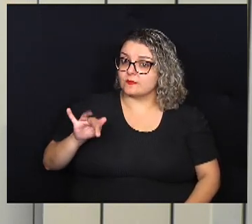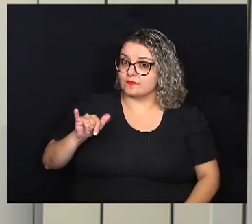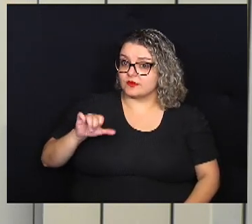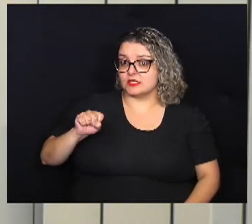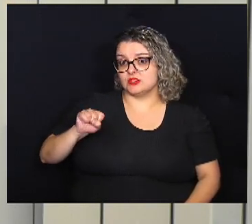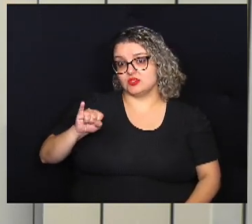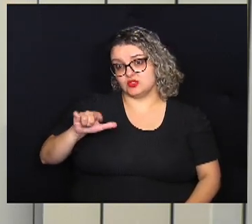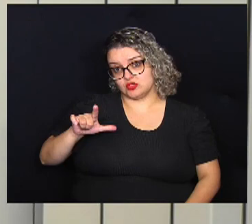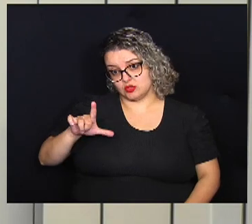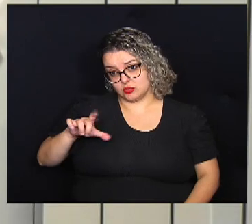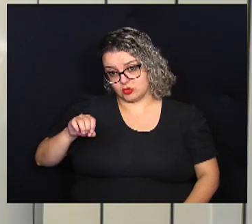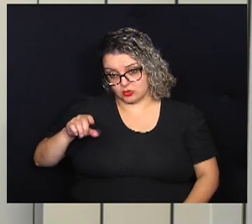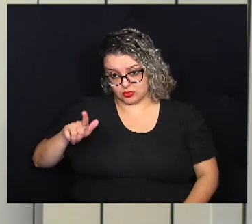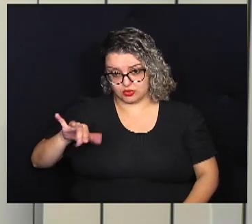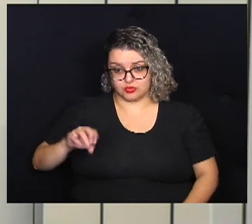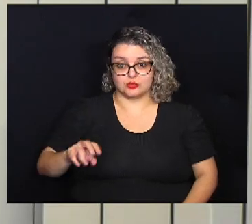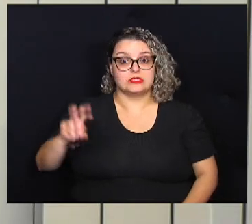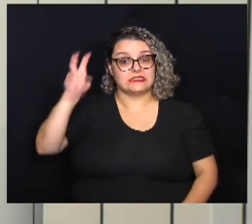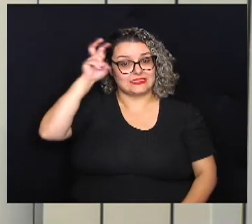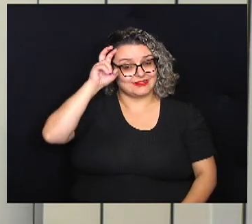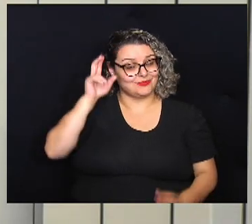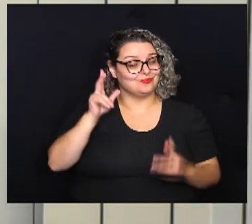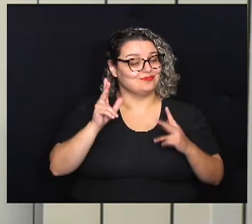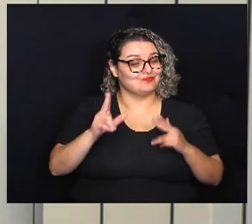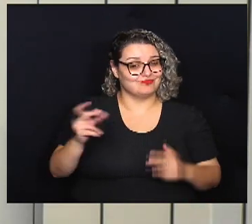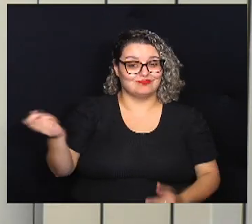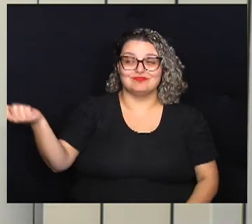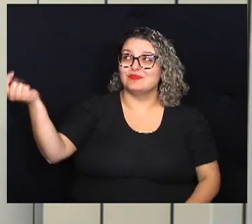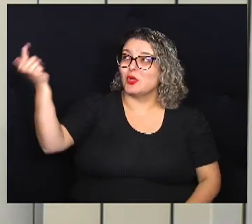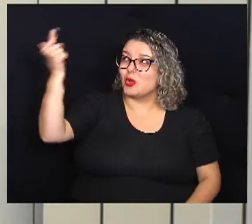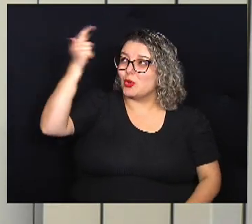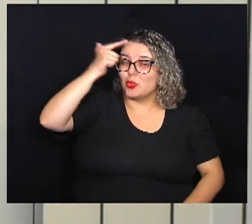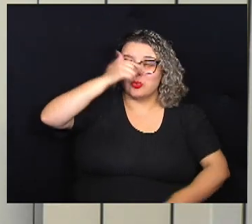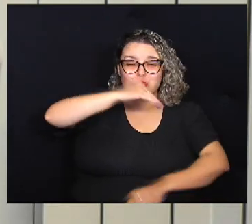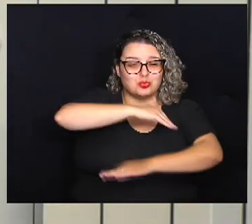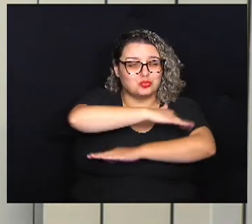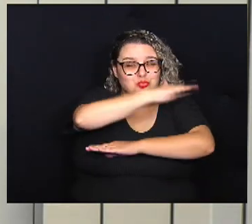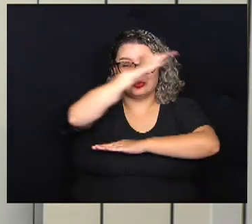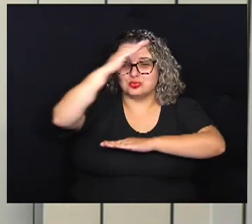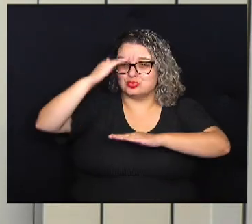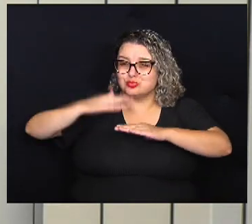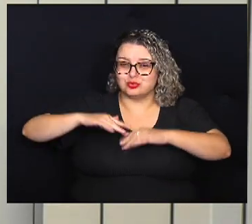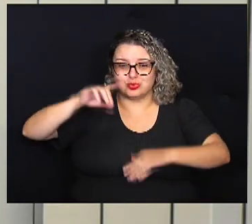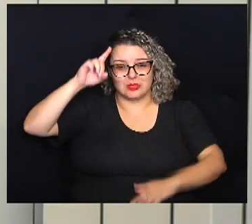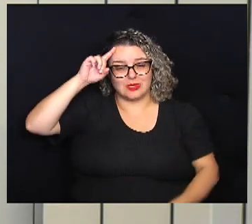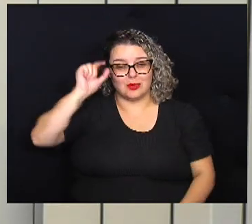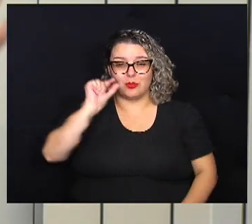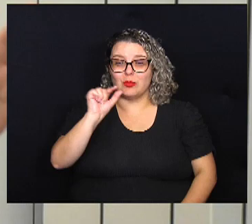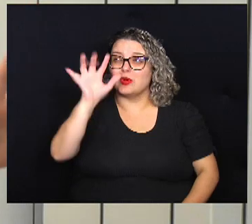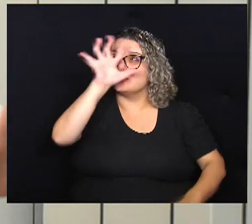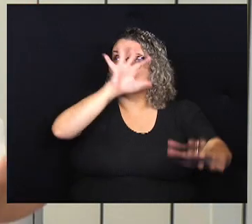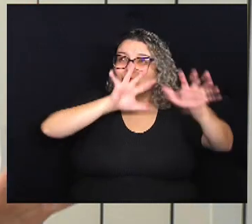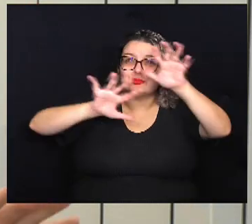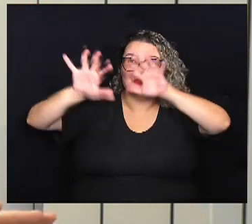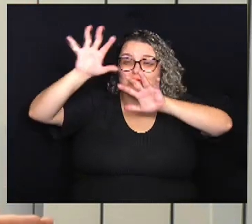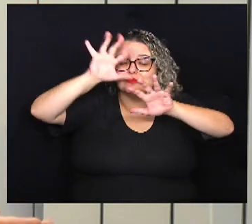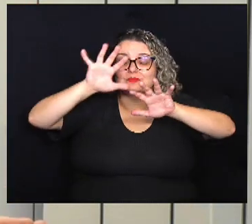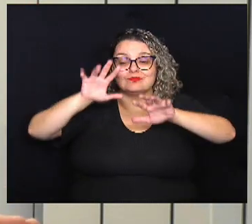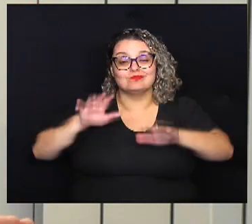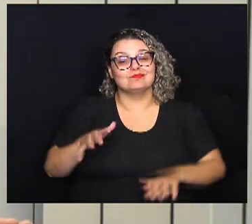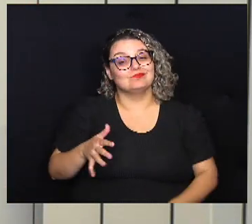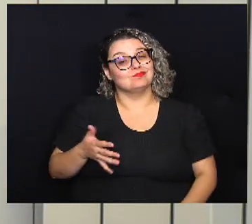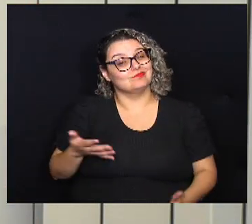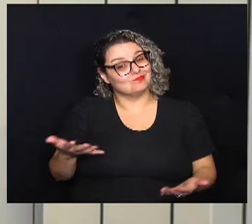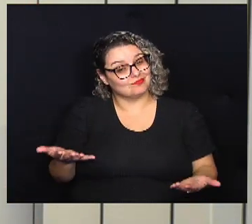amanhã, quinta-feira, segue, o sol aparecendo durante todo o dia, pouca nebulosidade e, por